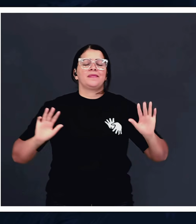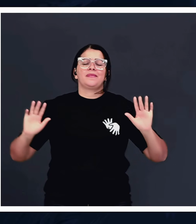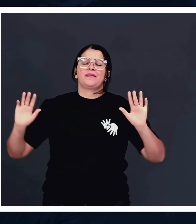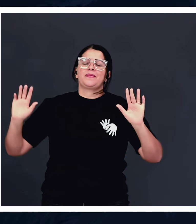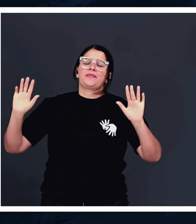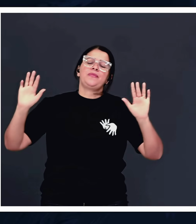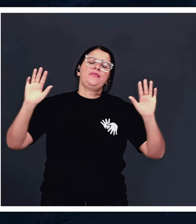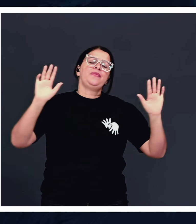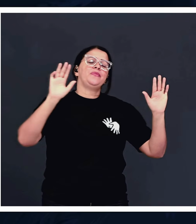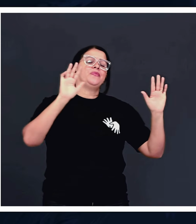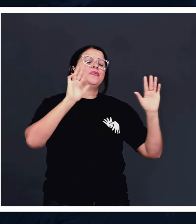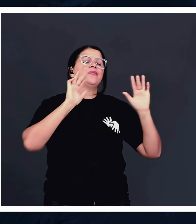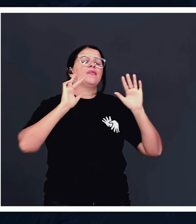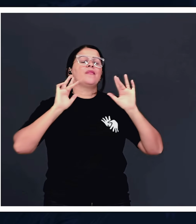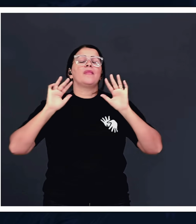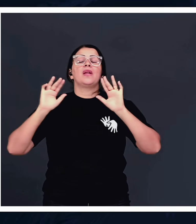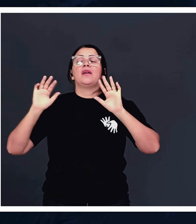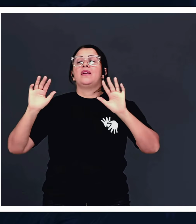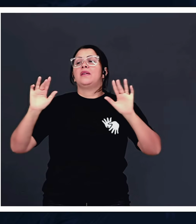mãos,